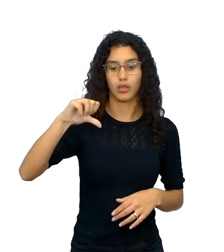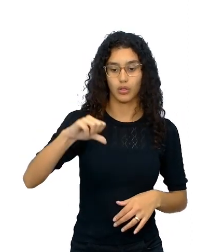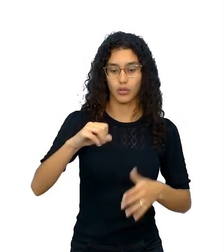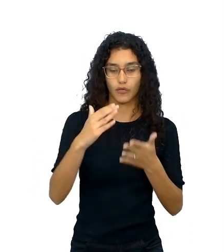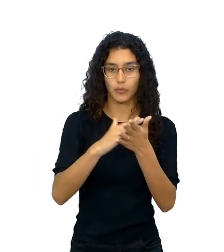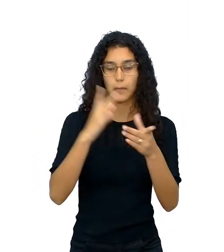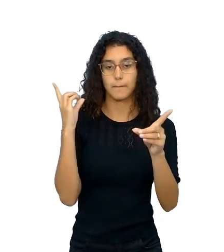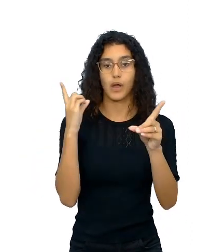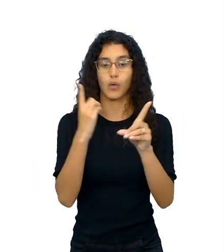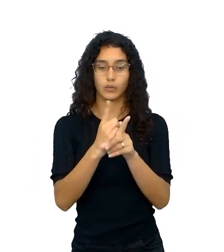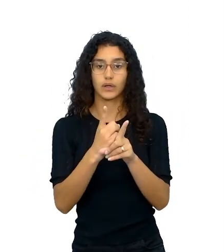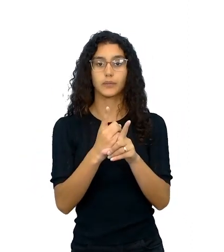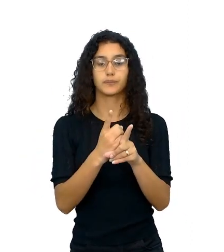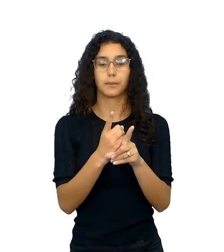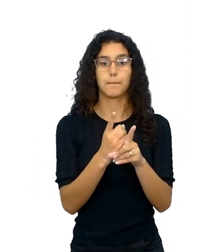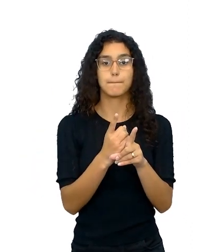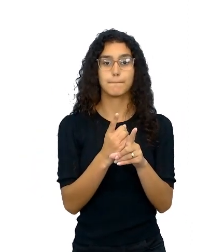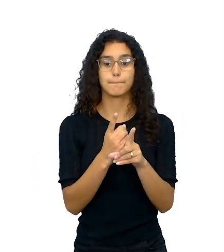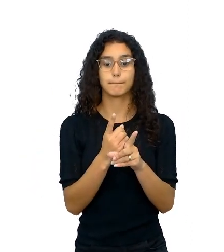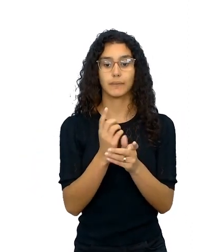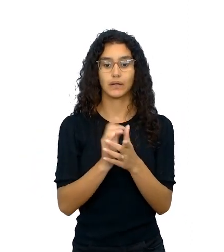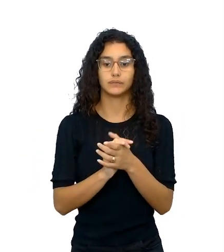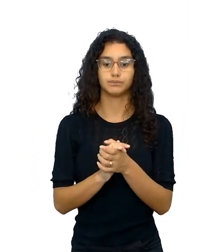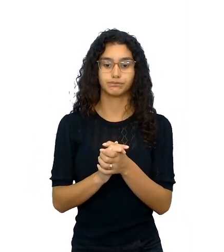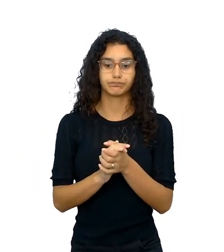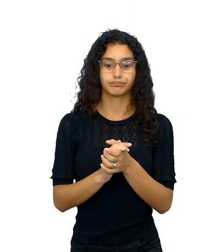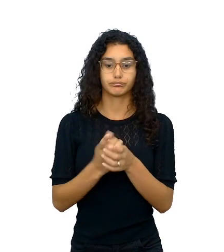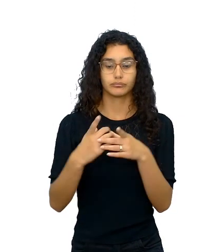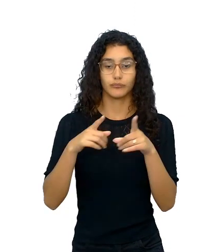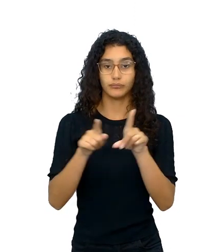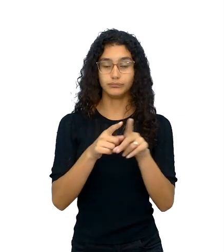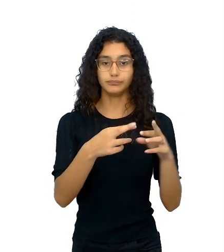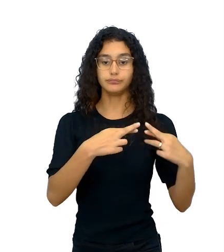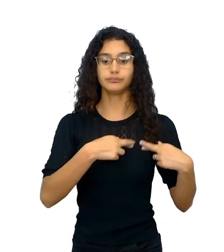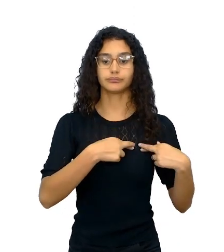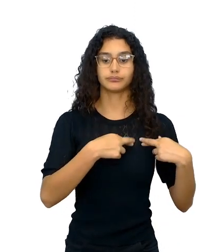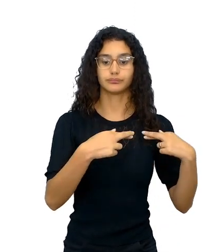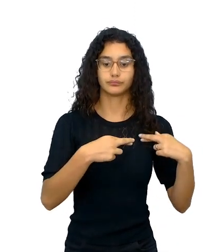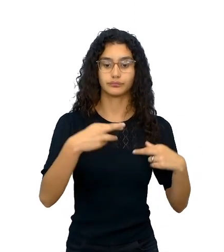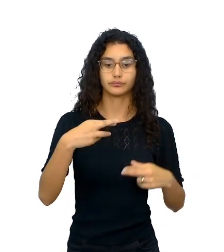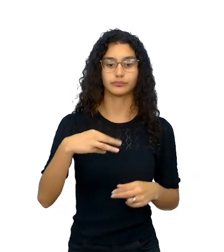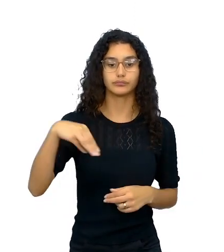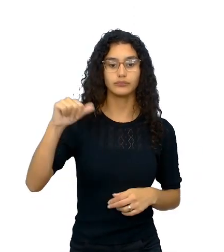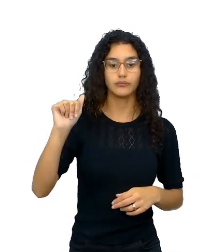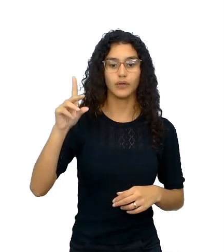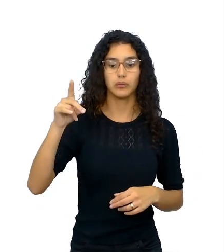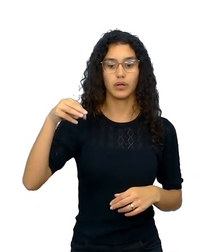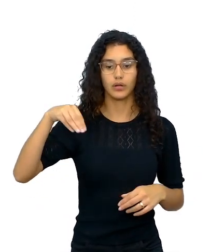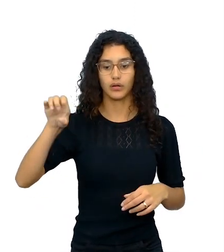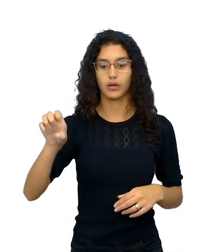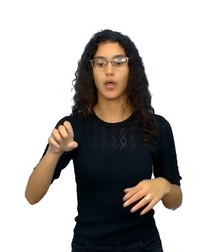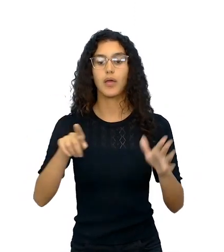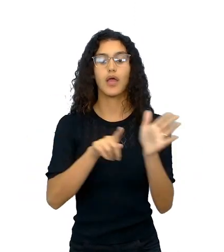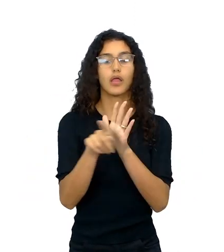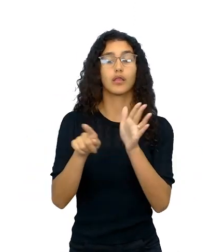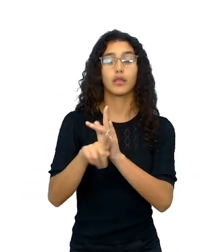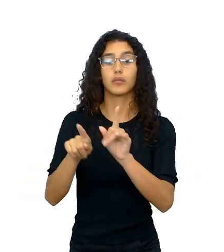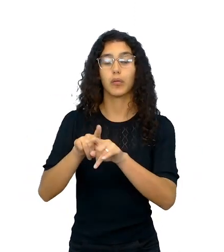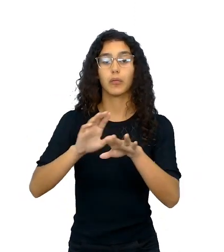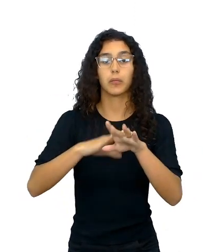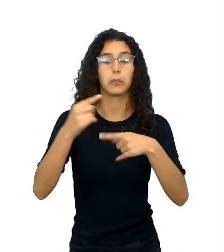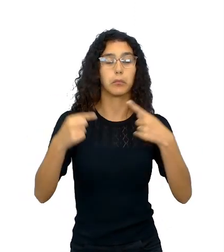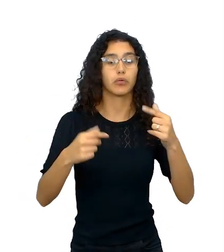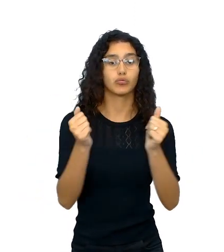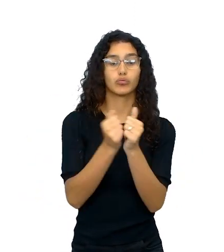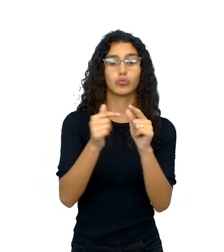vai encontrar, não é, o fragmento do romance, né, Madame Bovary, e questões para serem discutidas